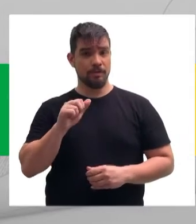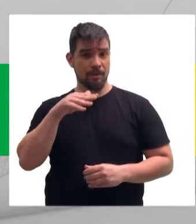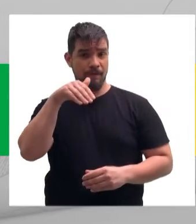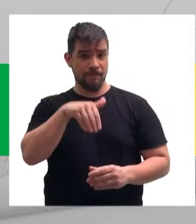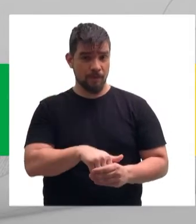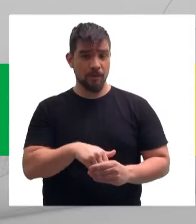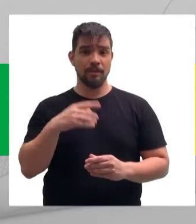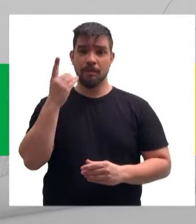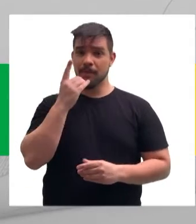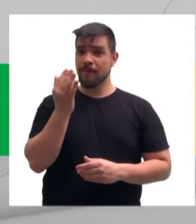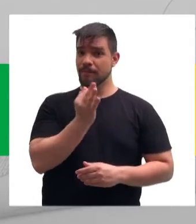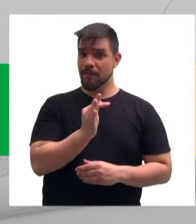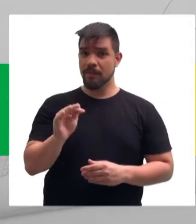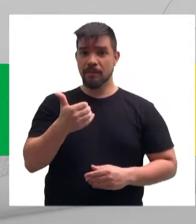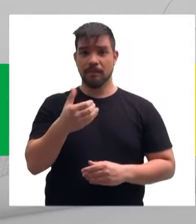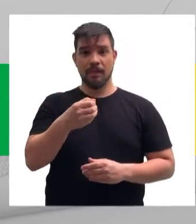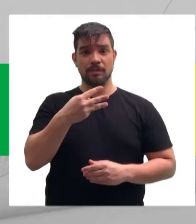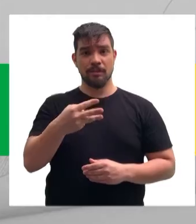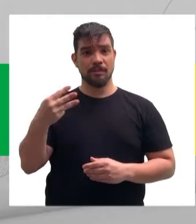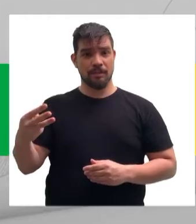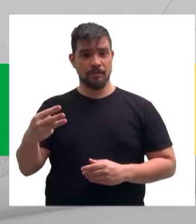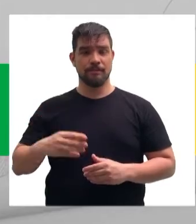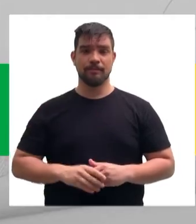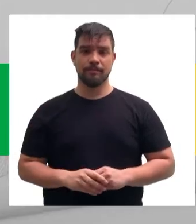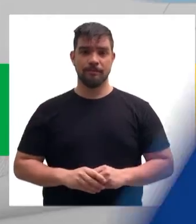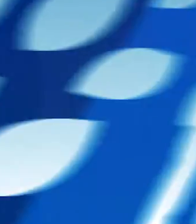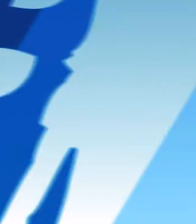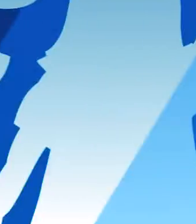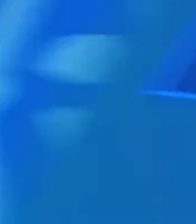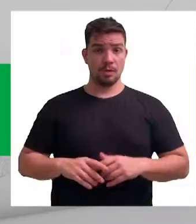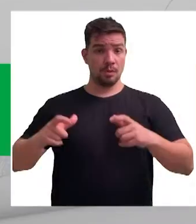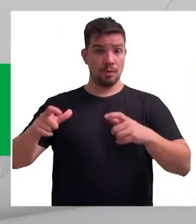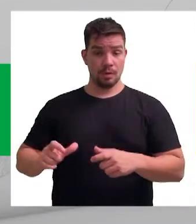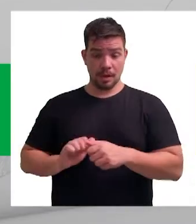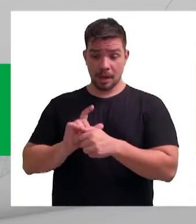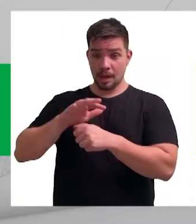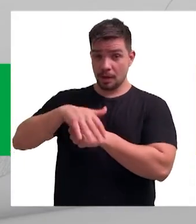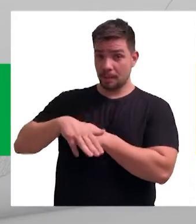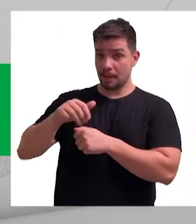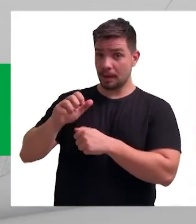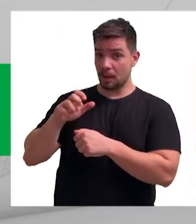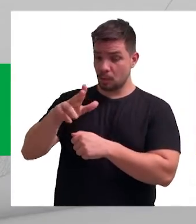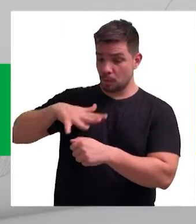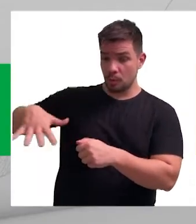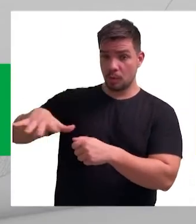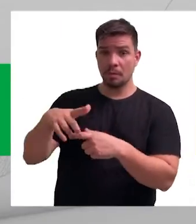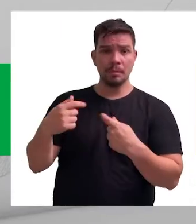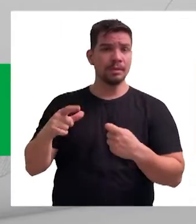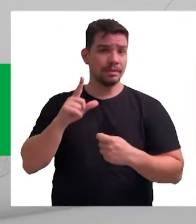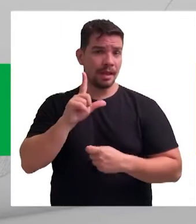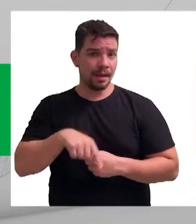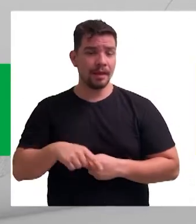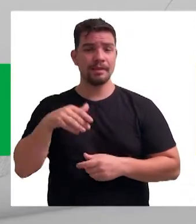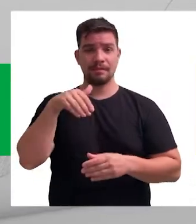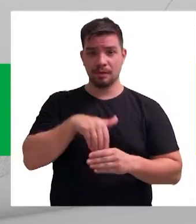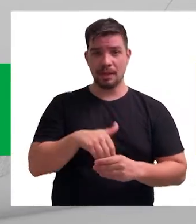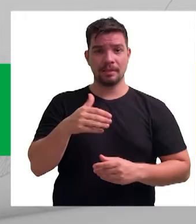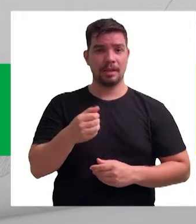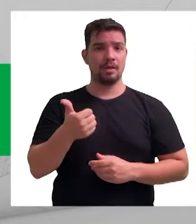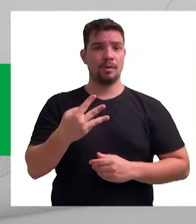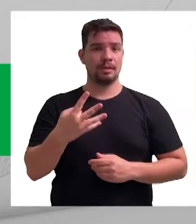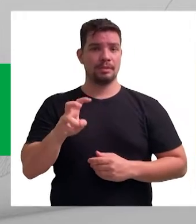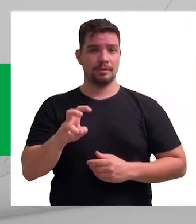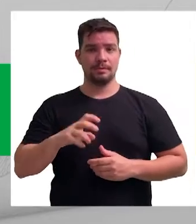Rosângela Gomes, peço seu voto para a deputada federal 1033. Cachoeiras de Macacu e região, para deputado federal Márcio